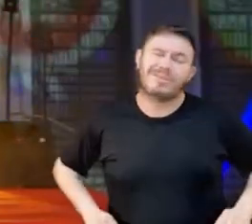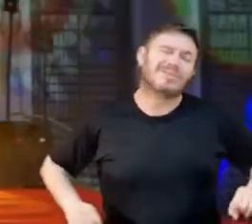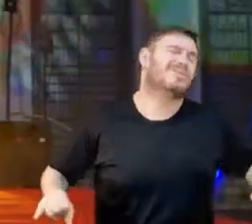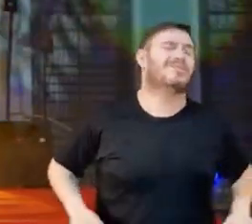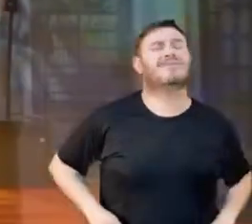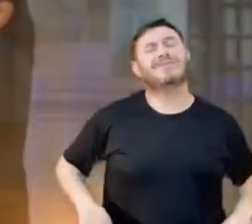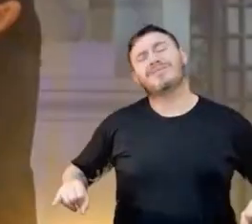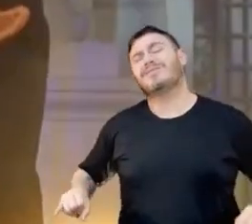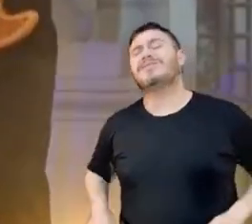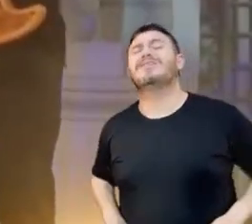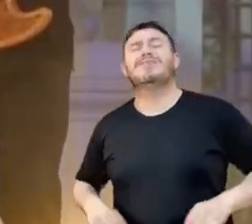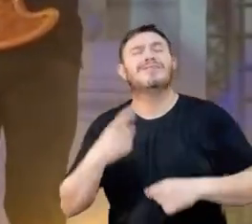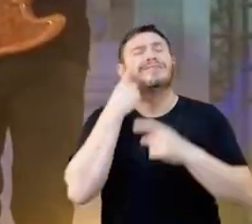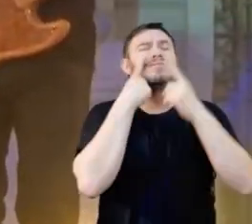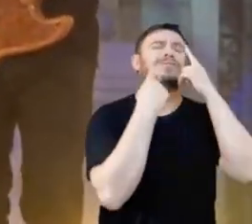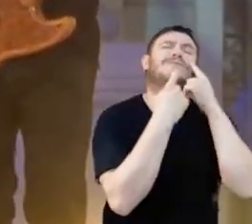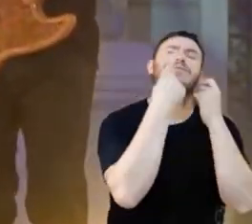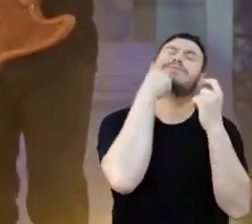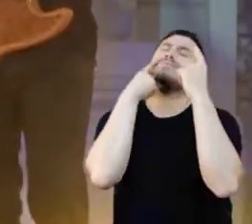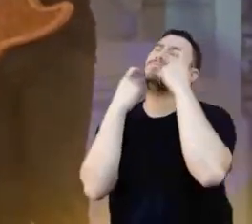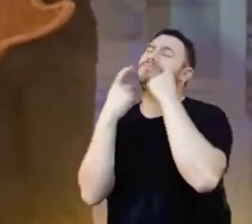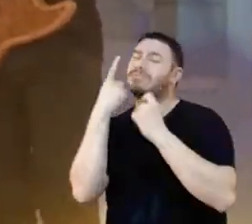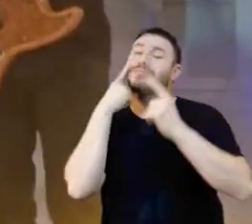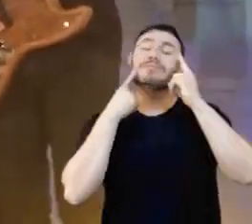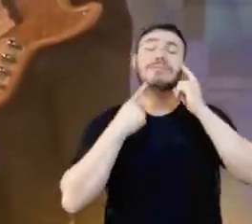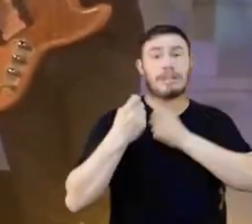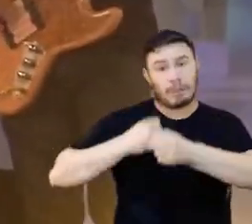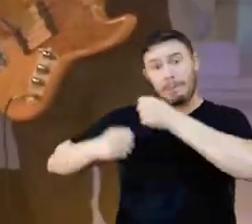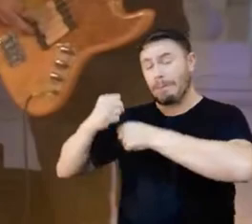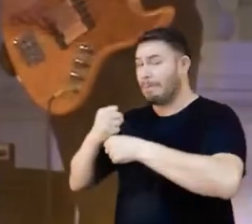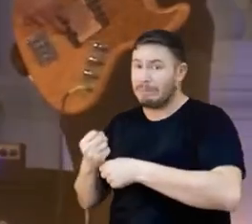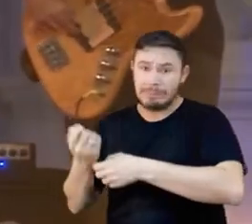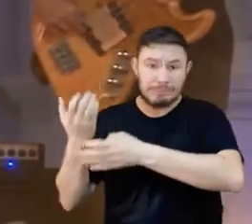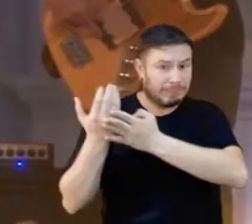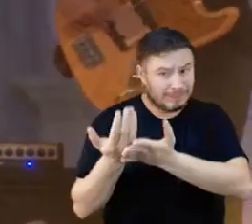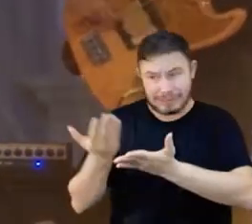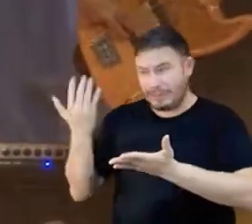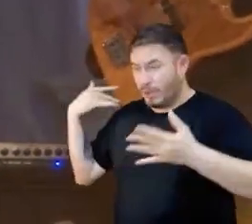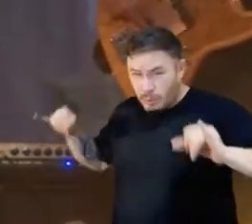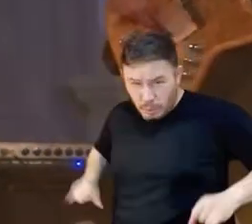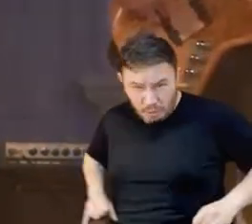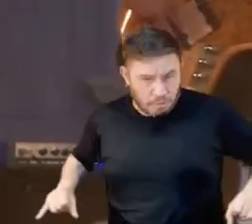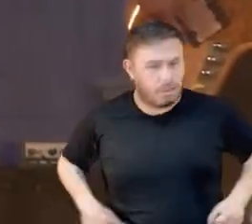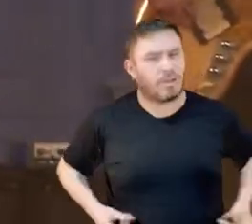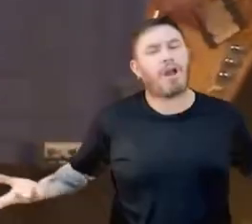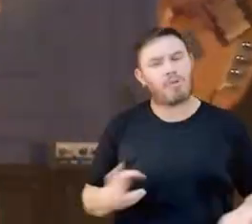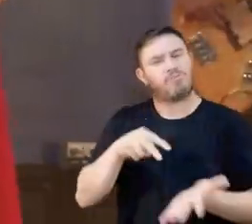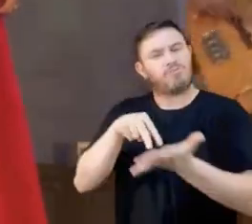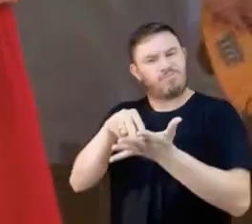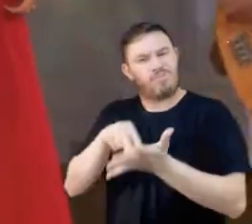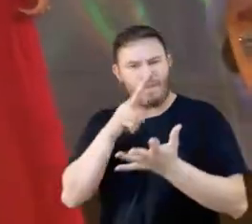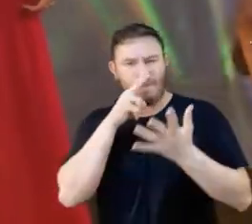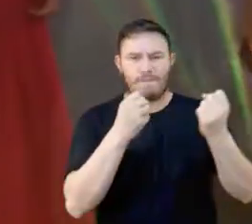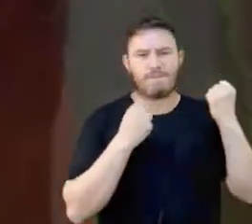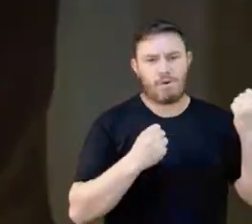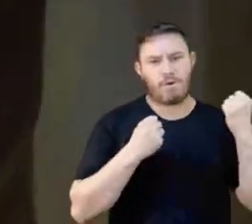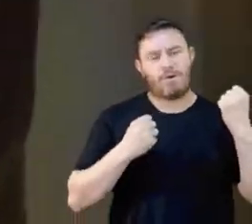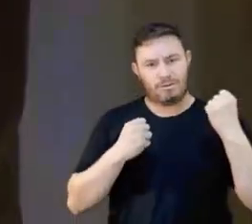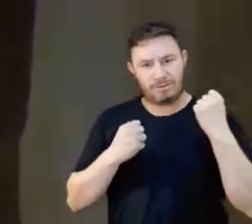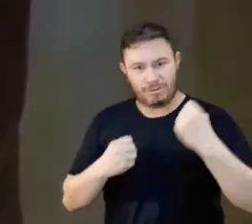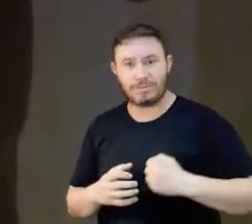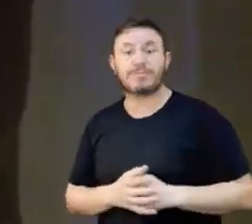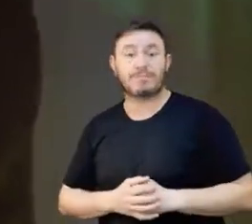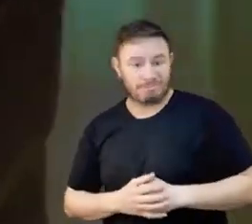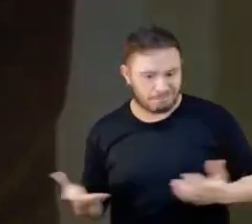sangrado demais, tenho chorado pra cachorro. Ano passado eu morri, mas esse ano eu